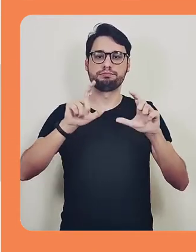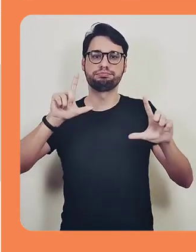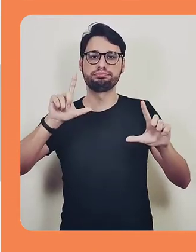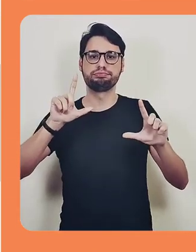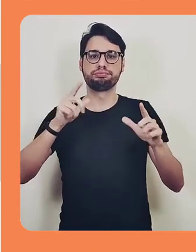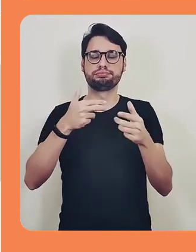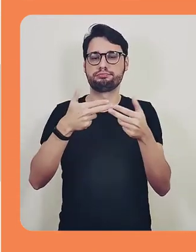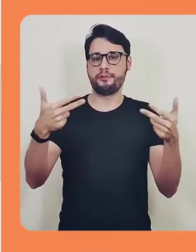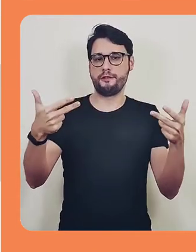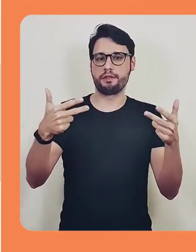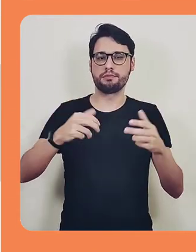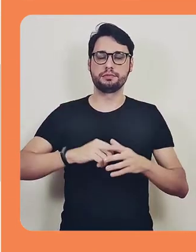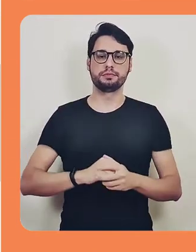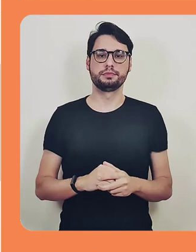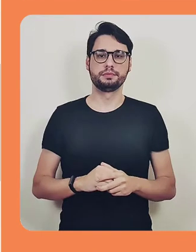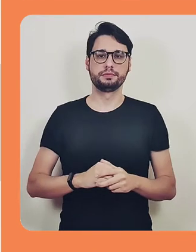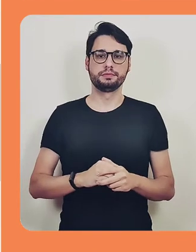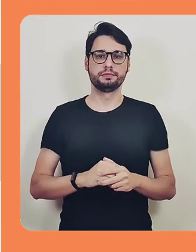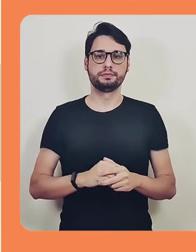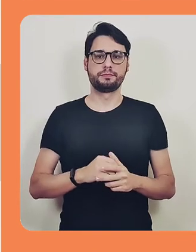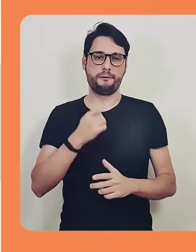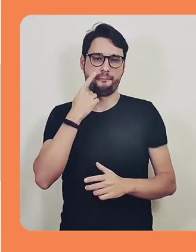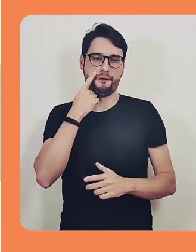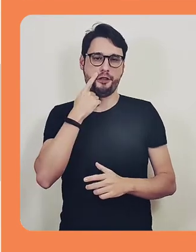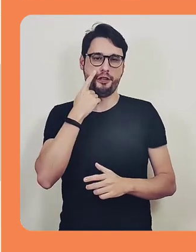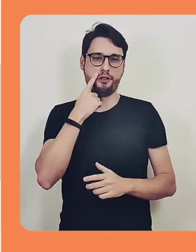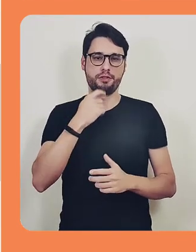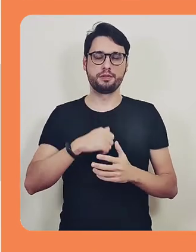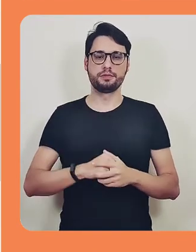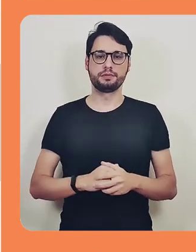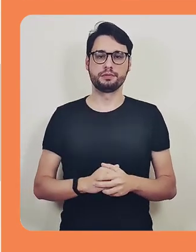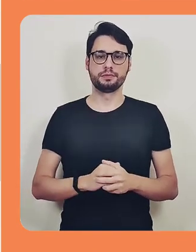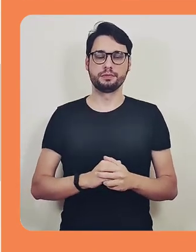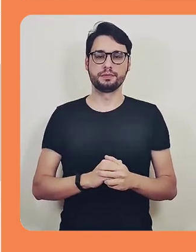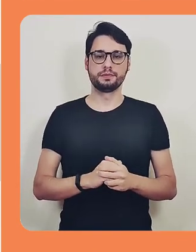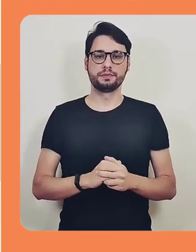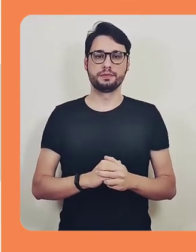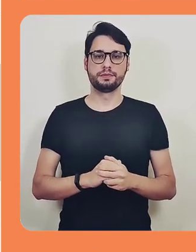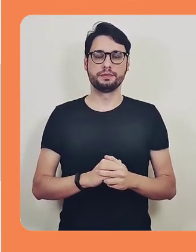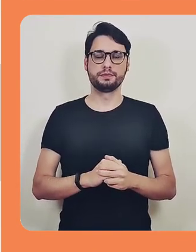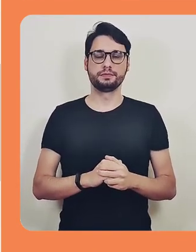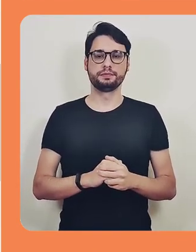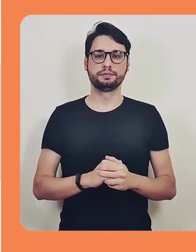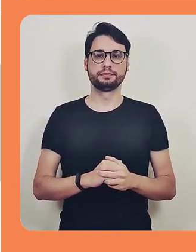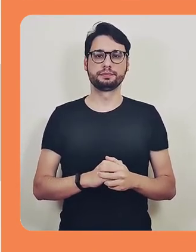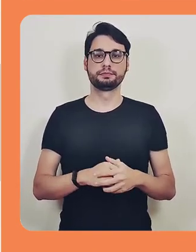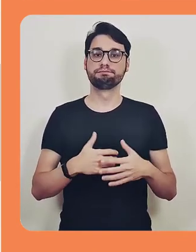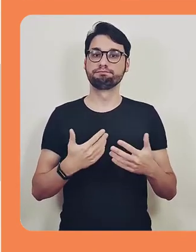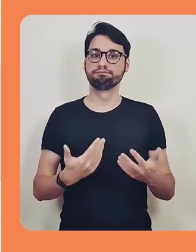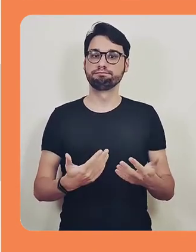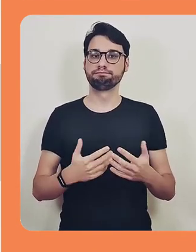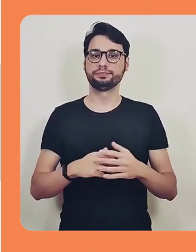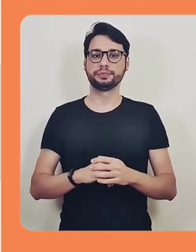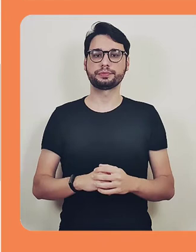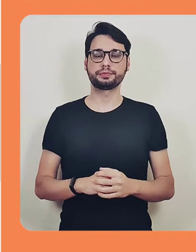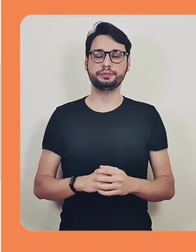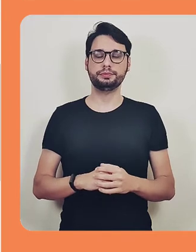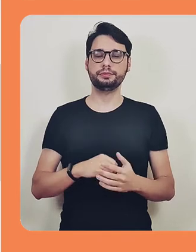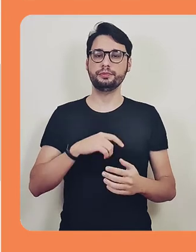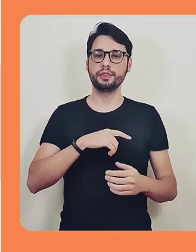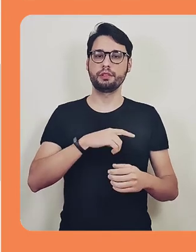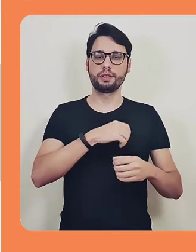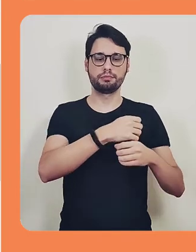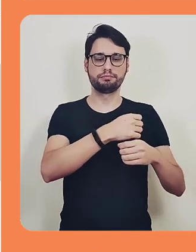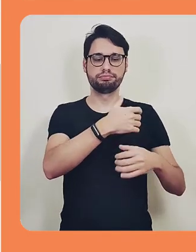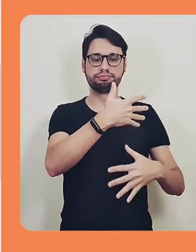outras opções, como, por exemplo, cabeçalhos, letras maiores, né? Vejam só como